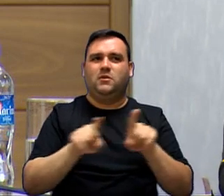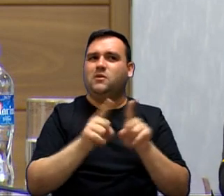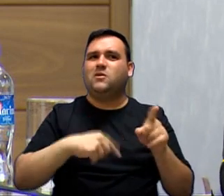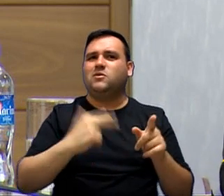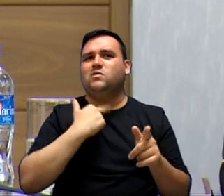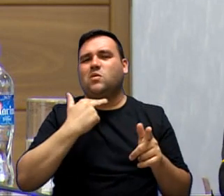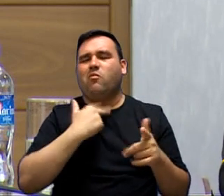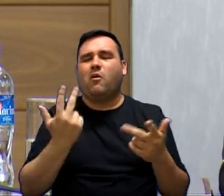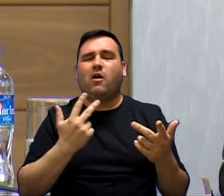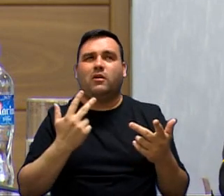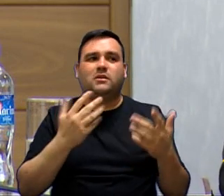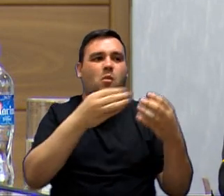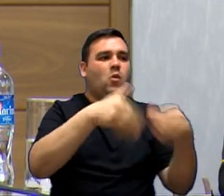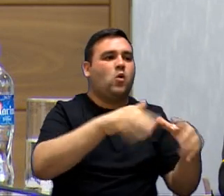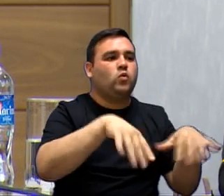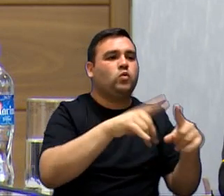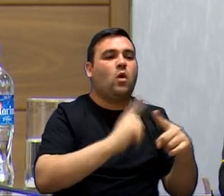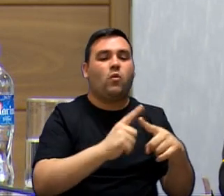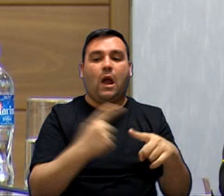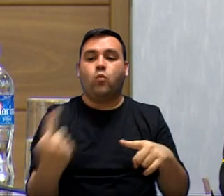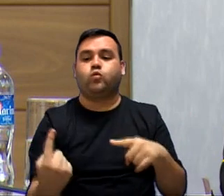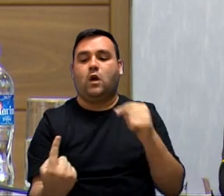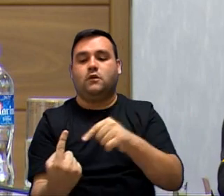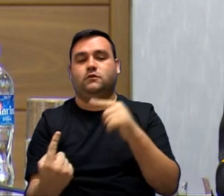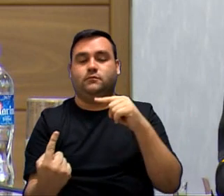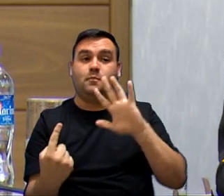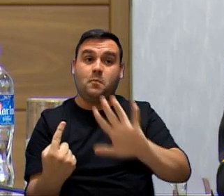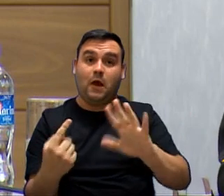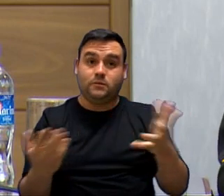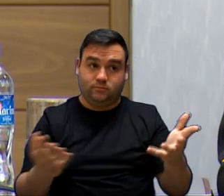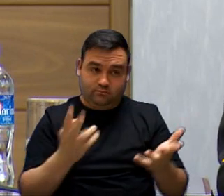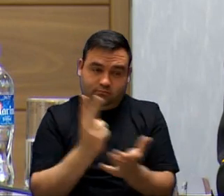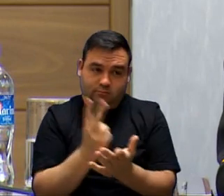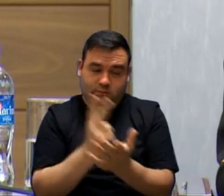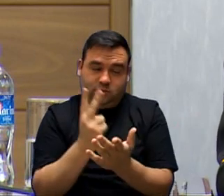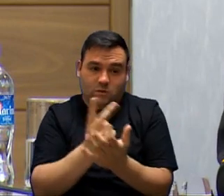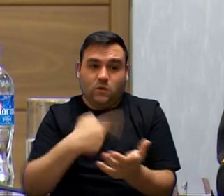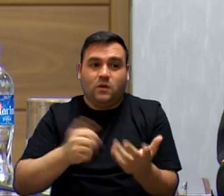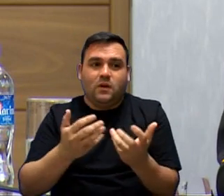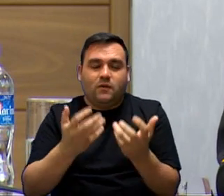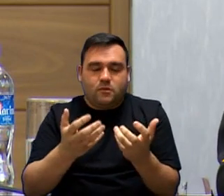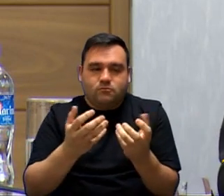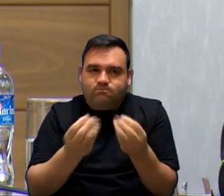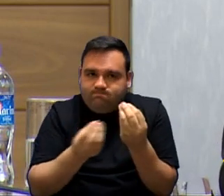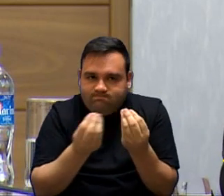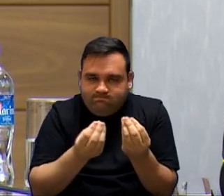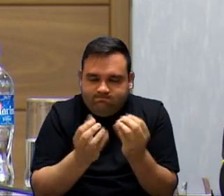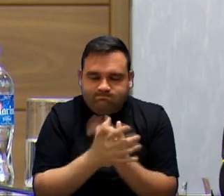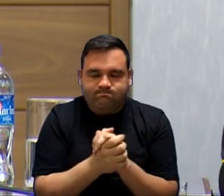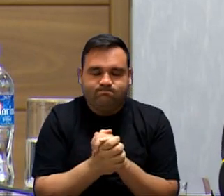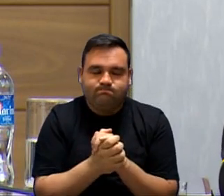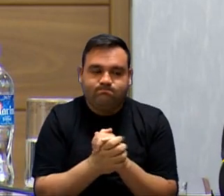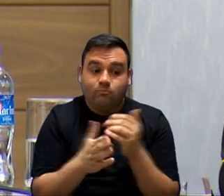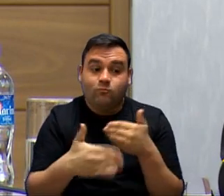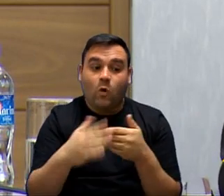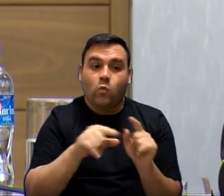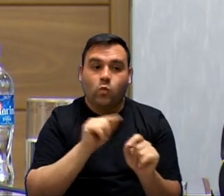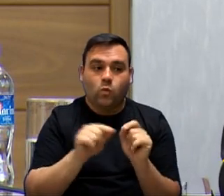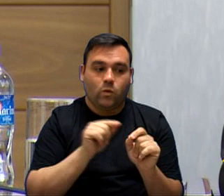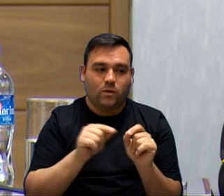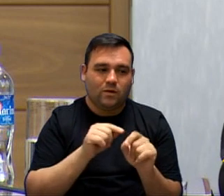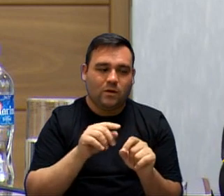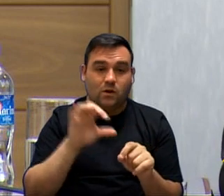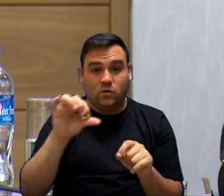A gente não podemos prejudicar todos por conta da vereadora. Mas, mesmo assim, nós gostaríamos do seguinte. Em vez